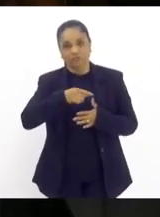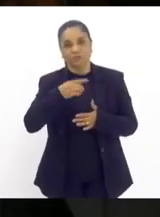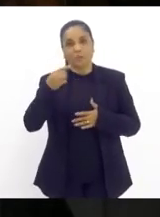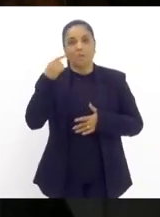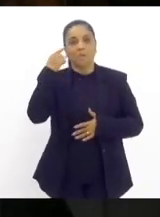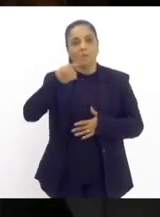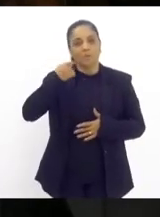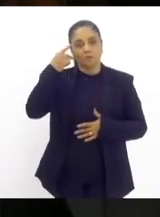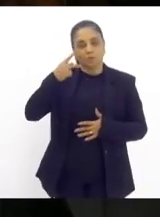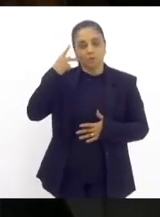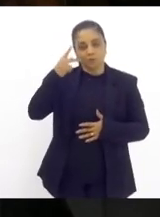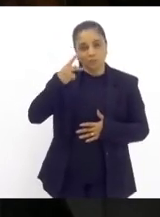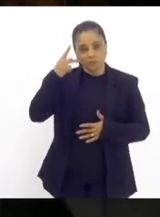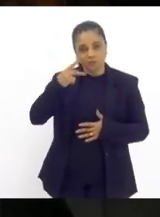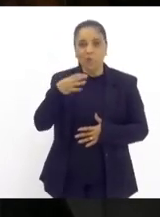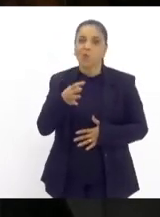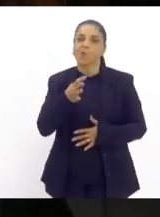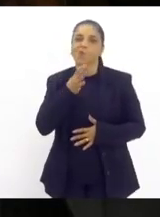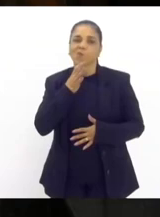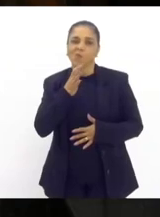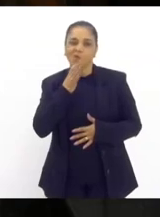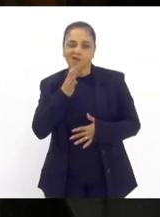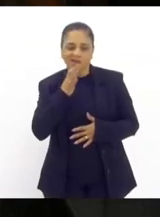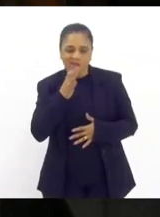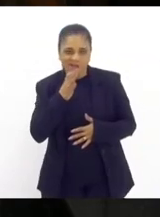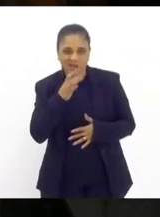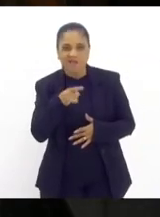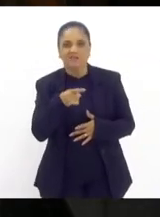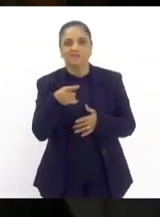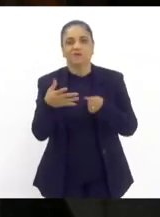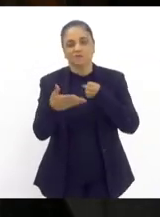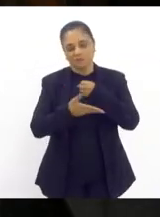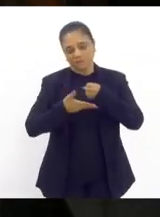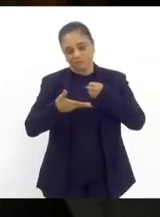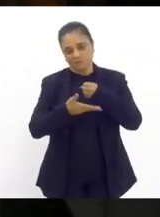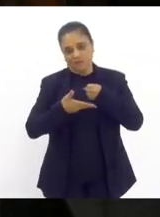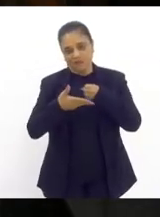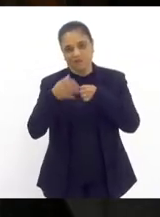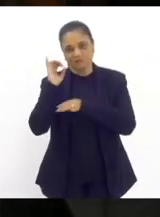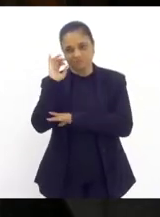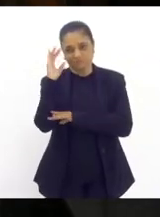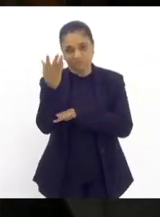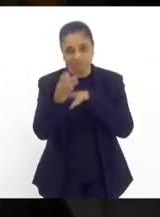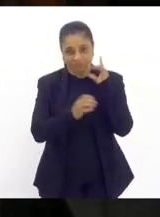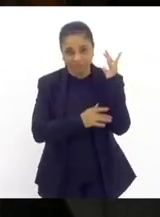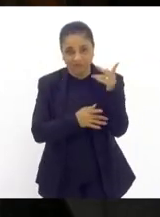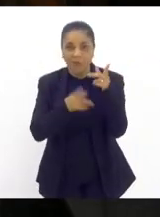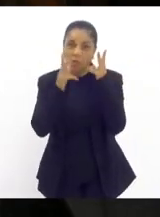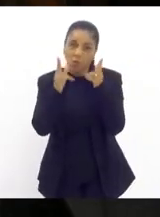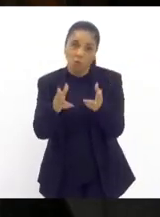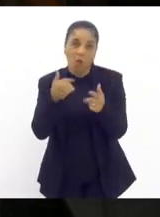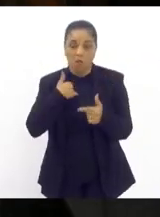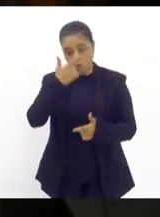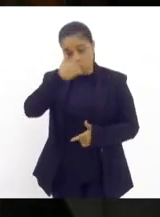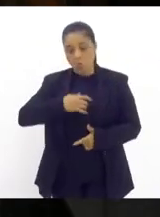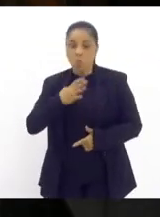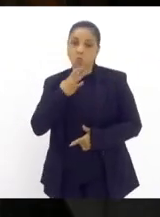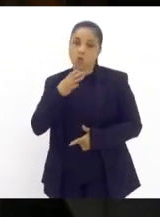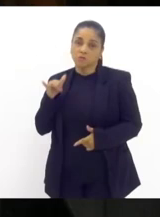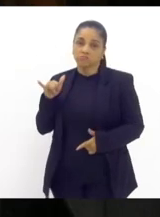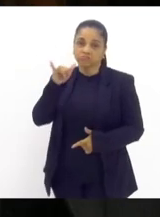conhecem tanto de saneamento básico quanto eu conheço de pilotar avião Isto é